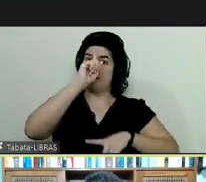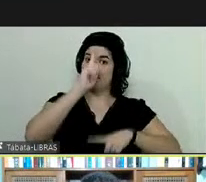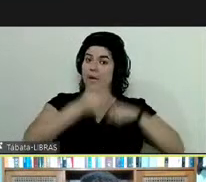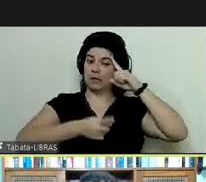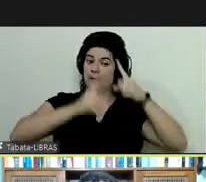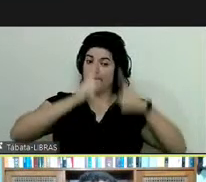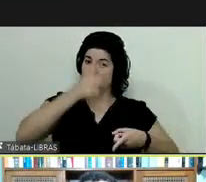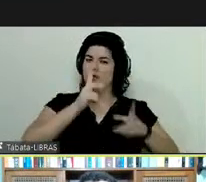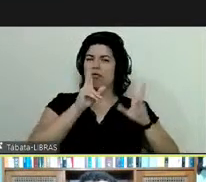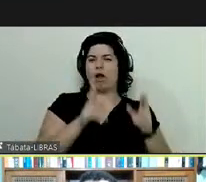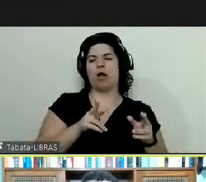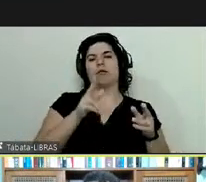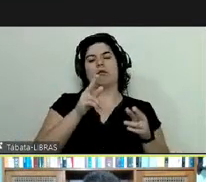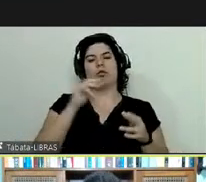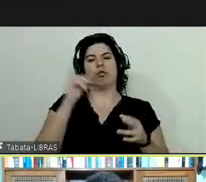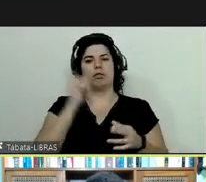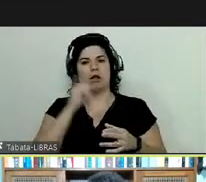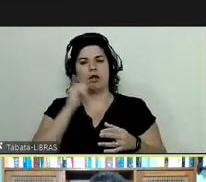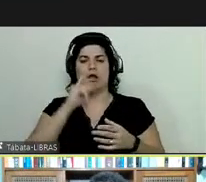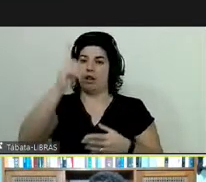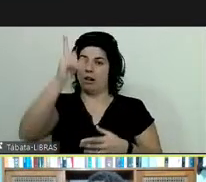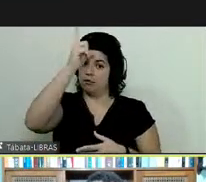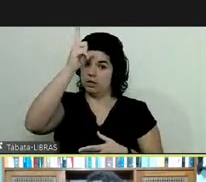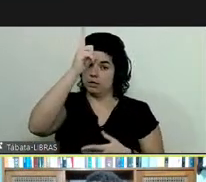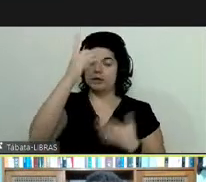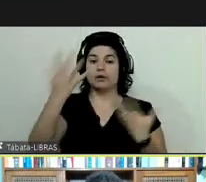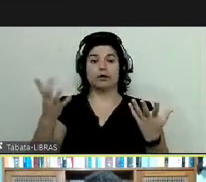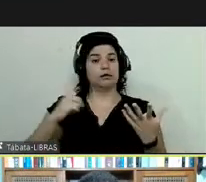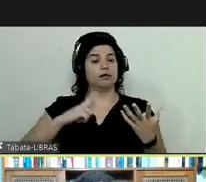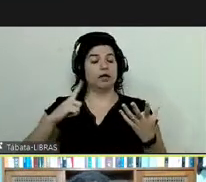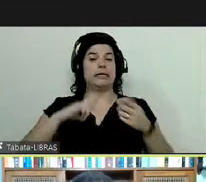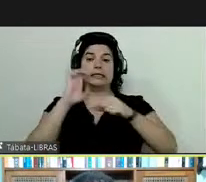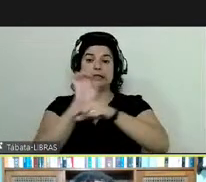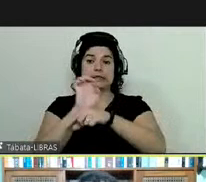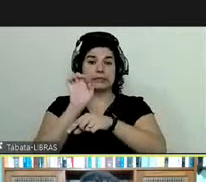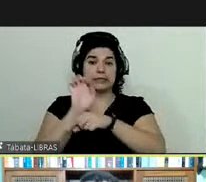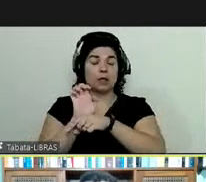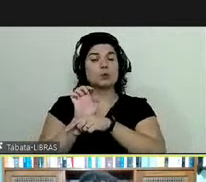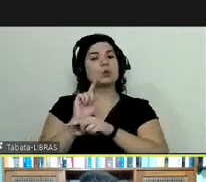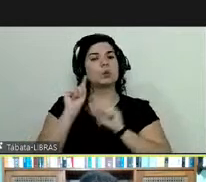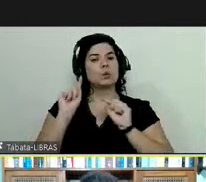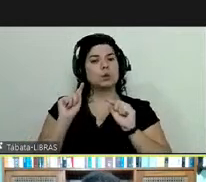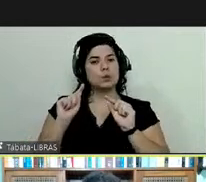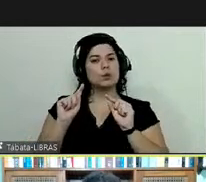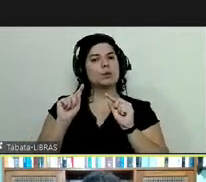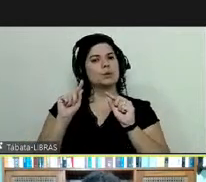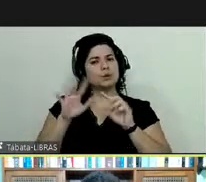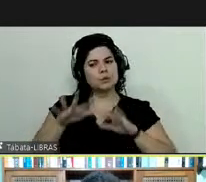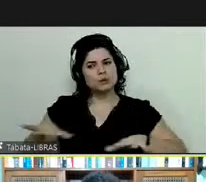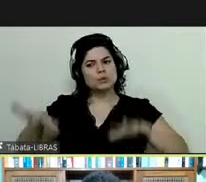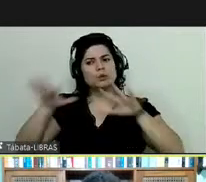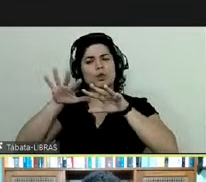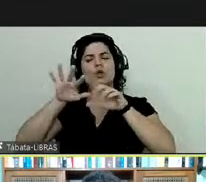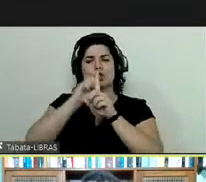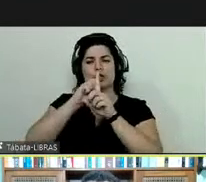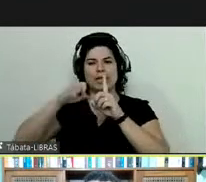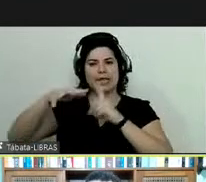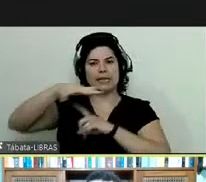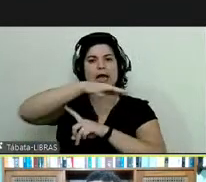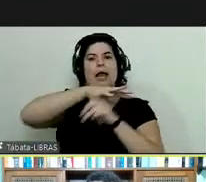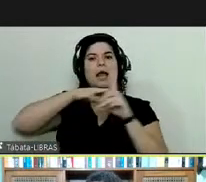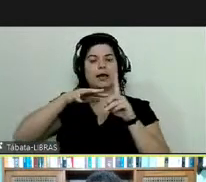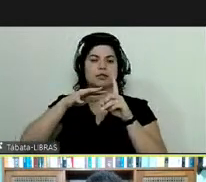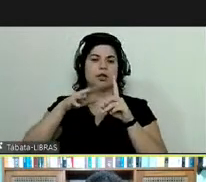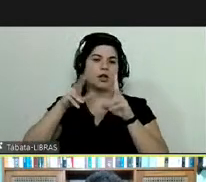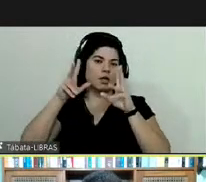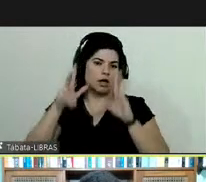na Itália e na Alemanha tivemos estados de organização que refundar ão ali toda a sociedade como por exemplo é o